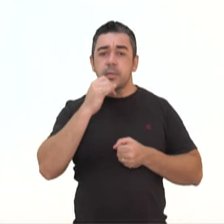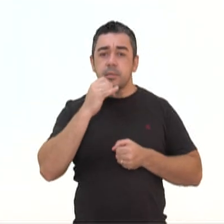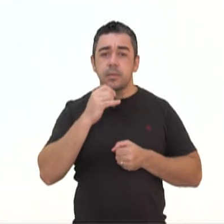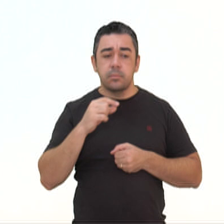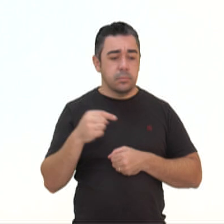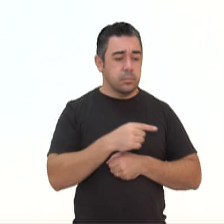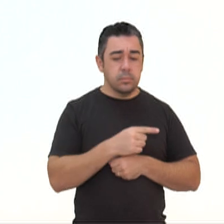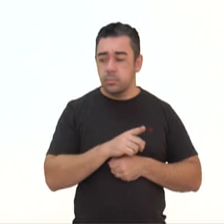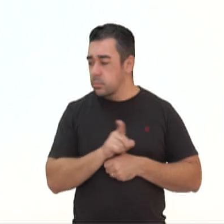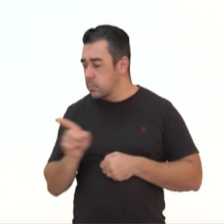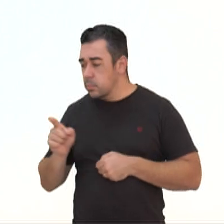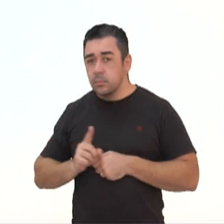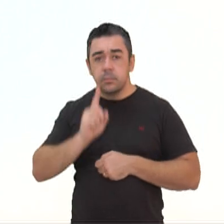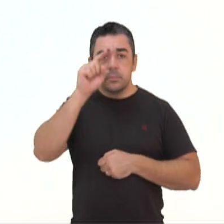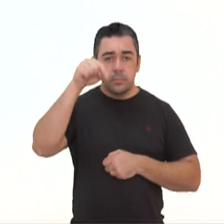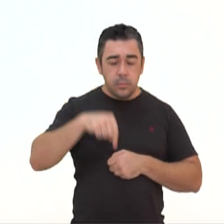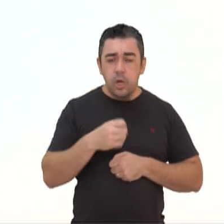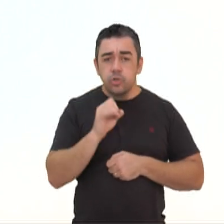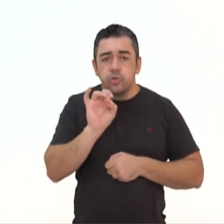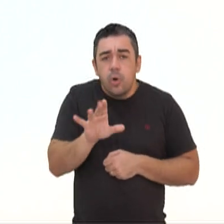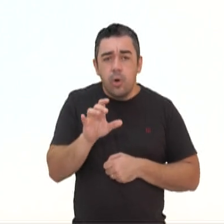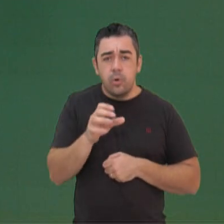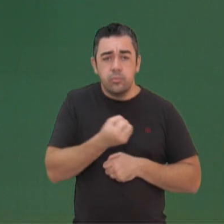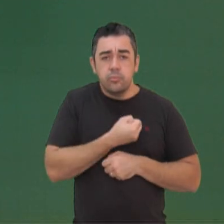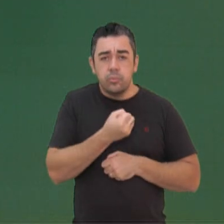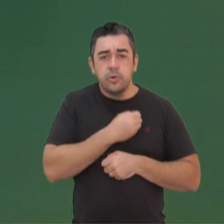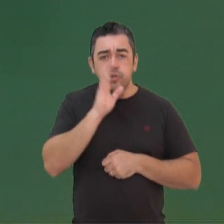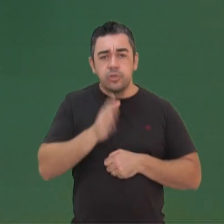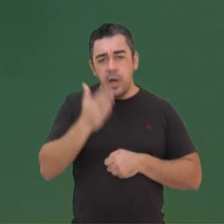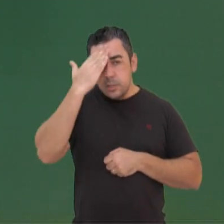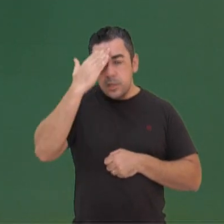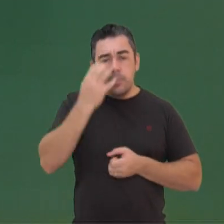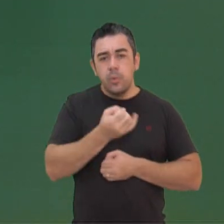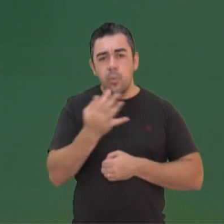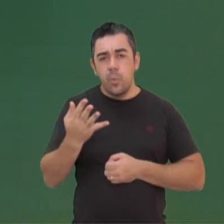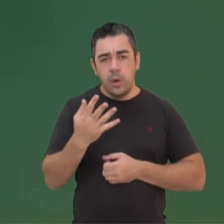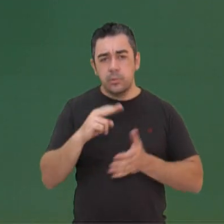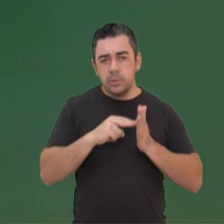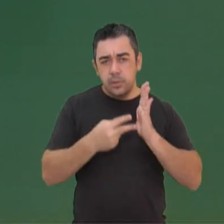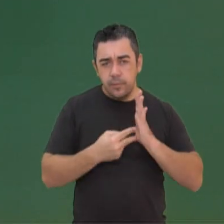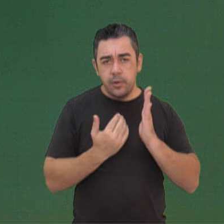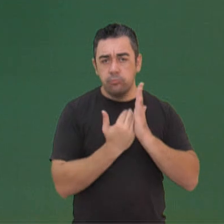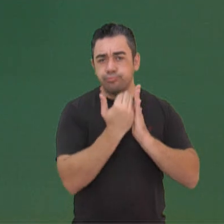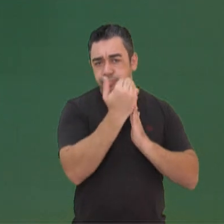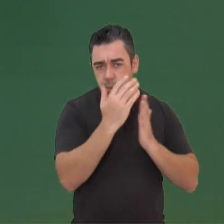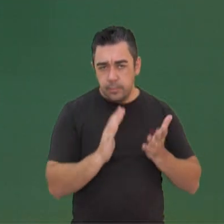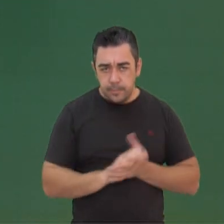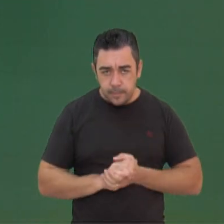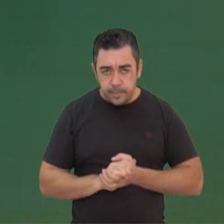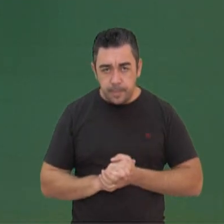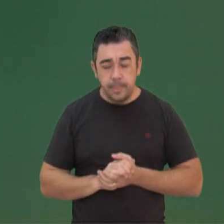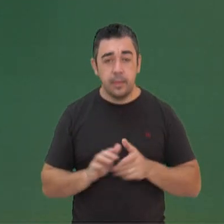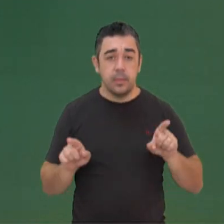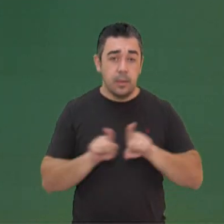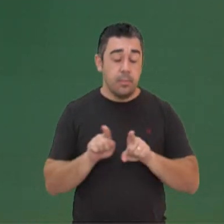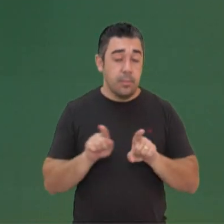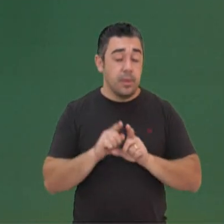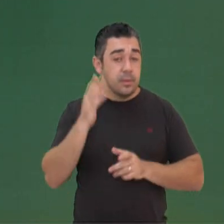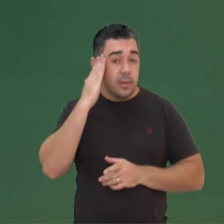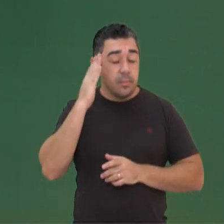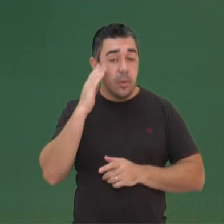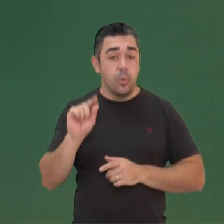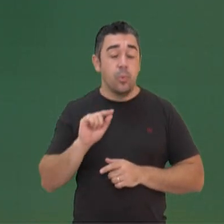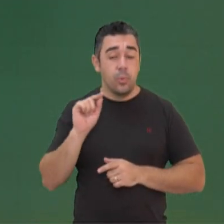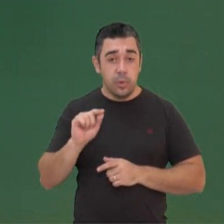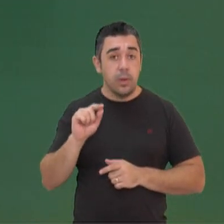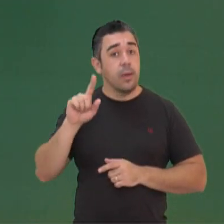direção e sentido, somente um valor e uma unidade já define essa grandeza, potencial elétrico, o que faz com que em muitos casos isso